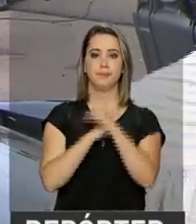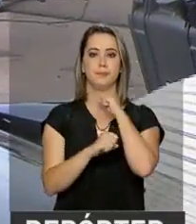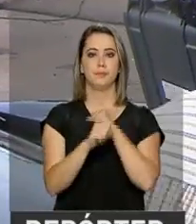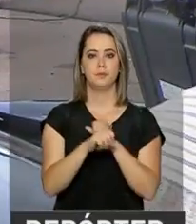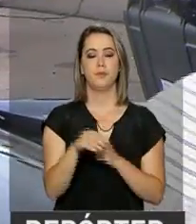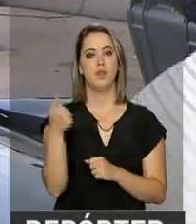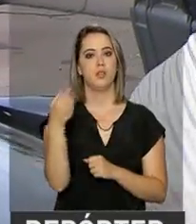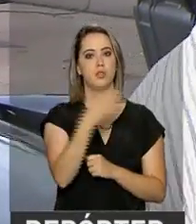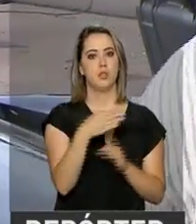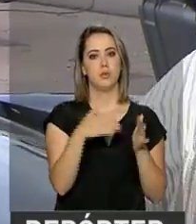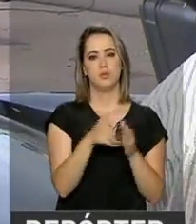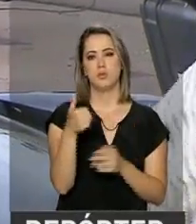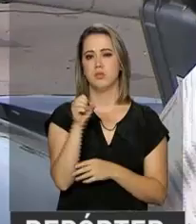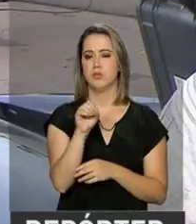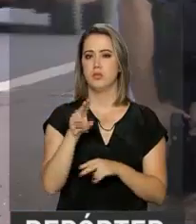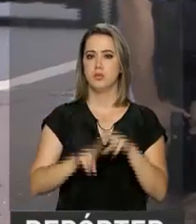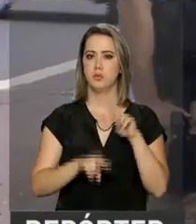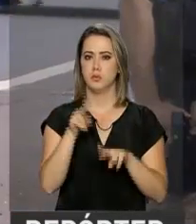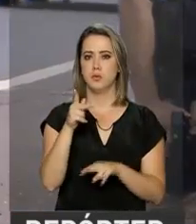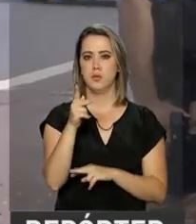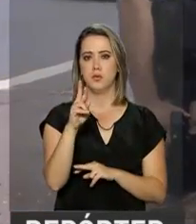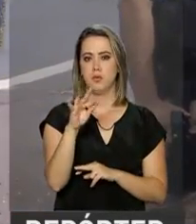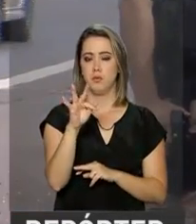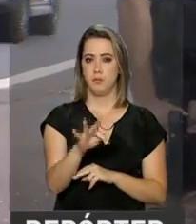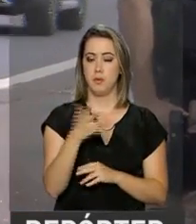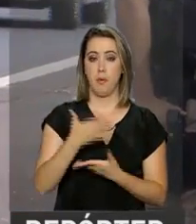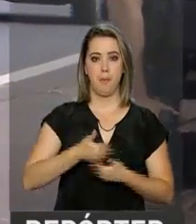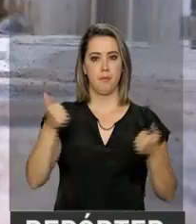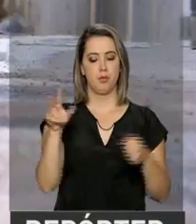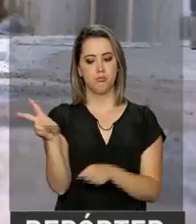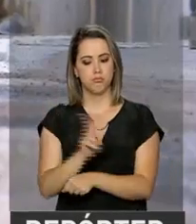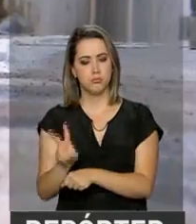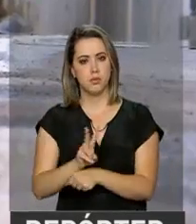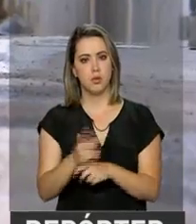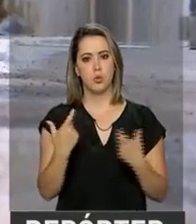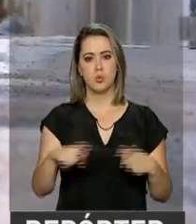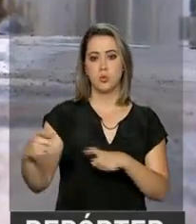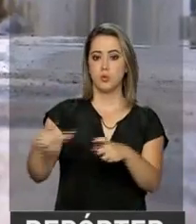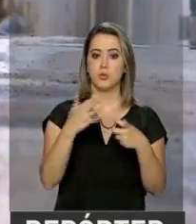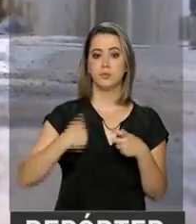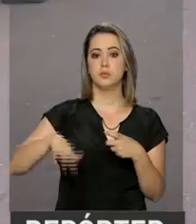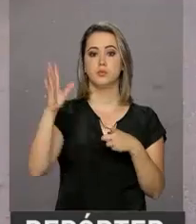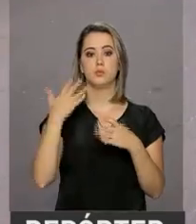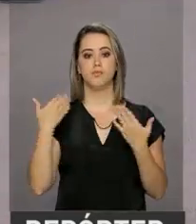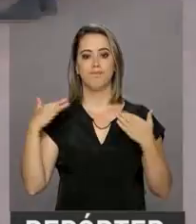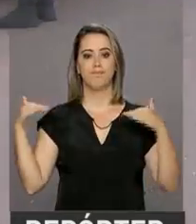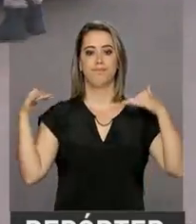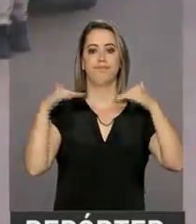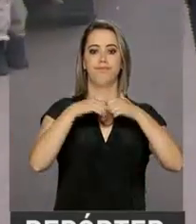os dias 14 e 18 de junho a PRF reforçou o efetivo nos trechos com maior incidência de